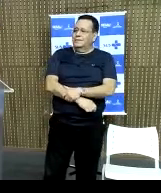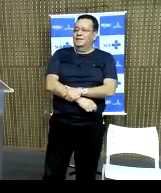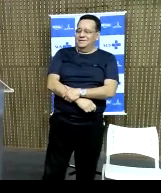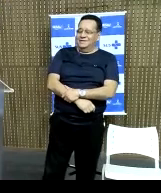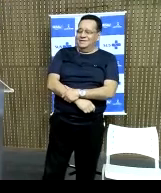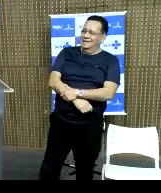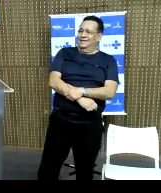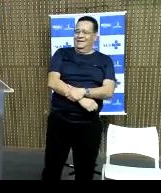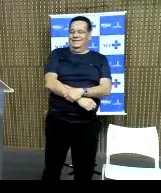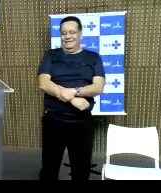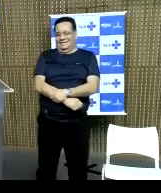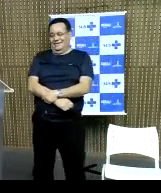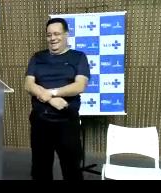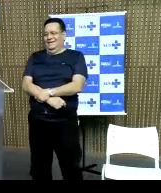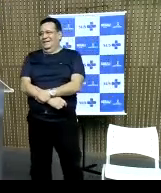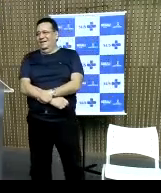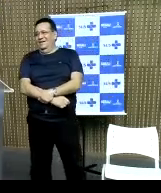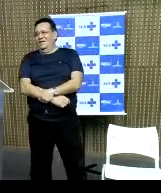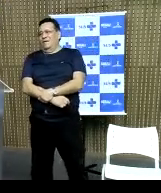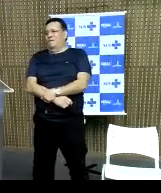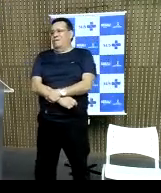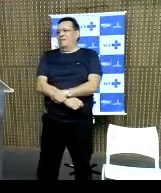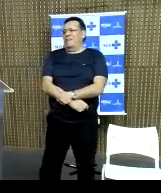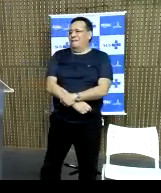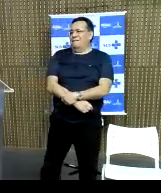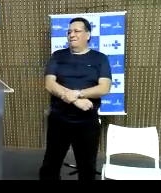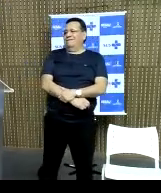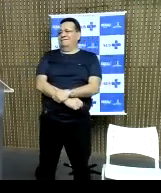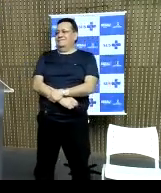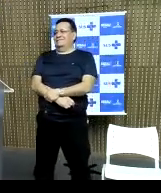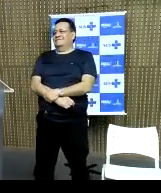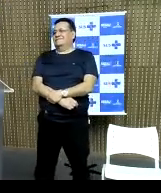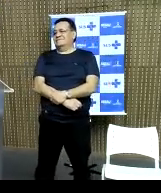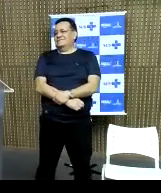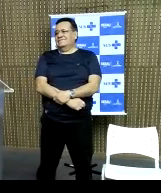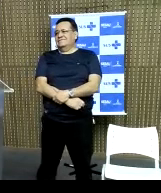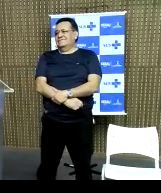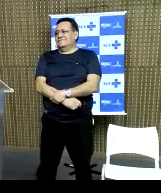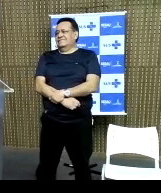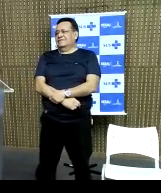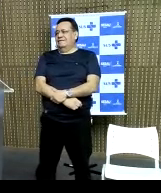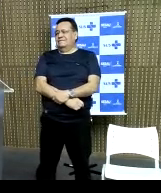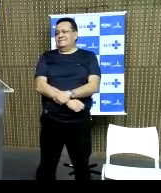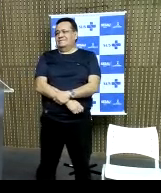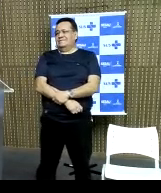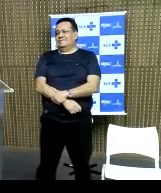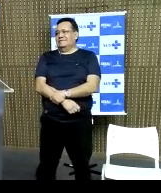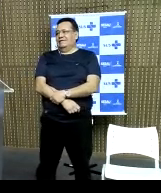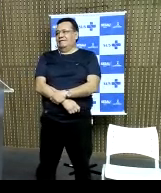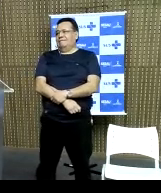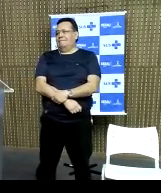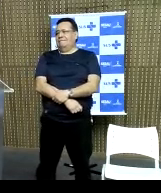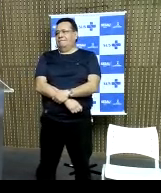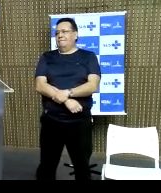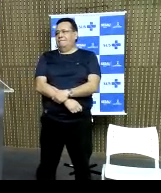aposentou, né? Tem uma nova assistente social, a Rose, no Paulo Coelho Machado, mas a Ana sempre foi um grande apoio lá